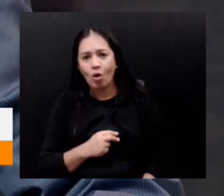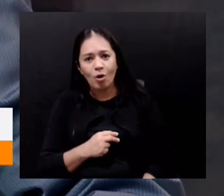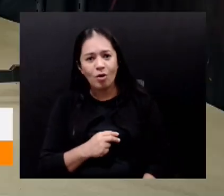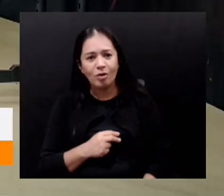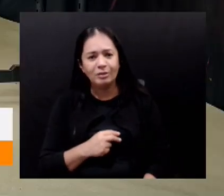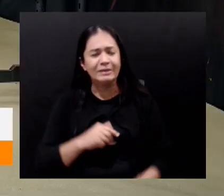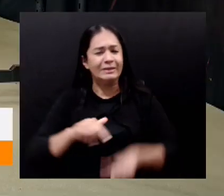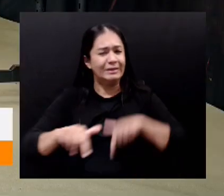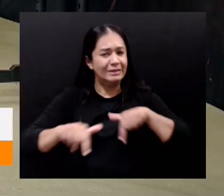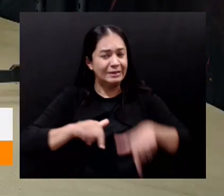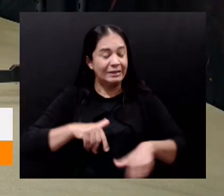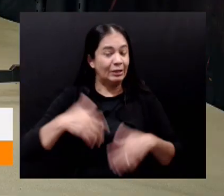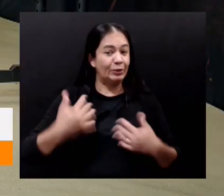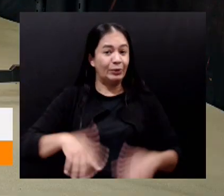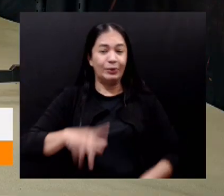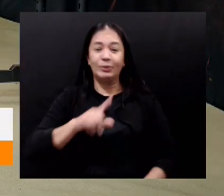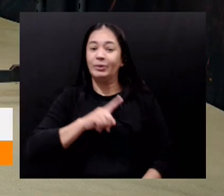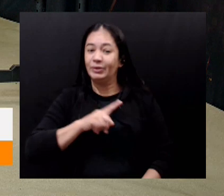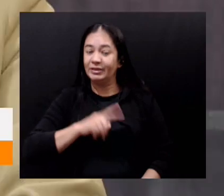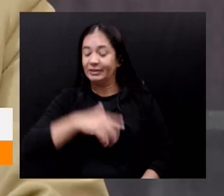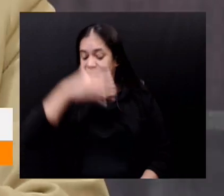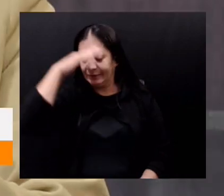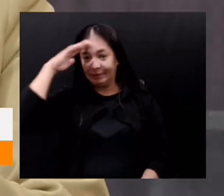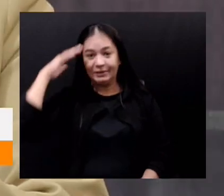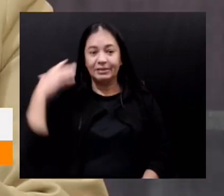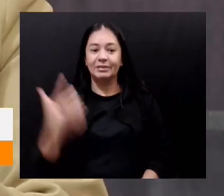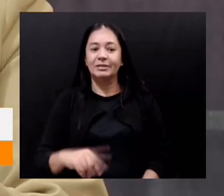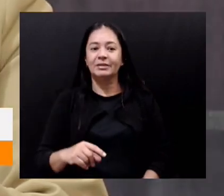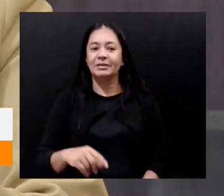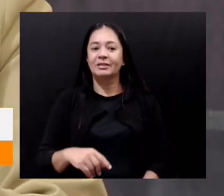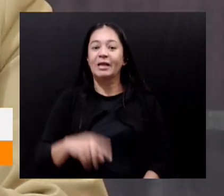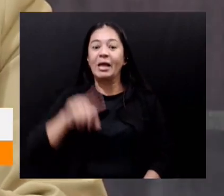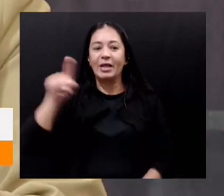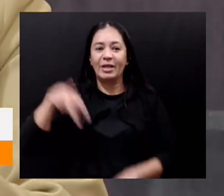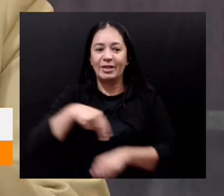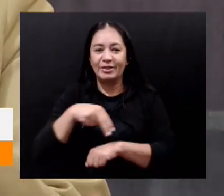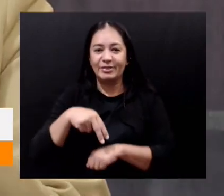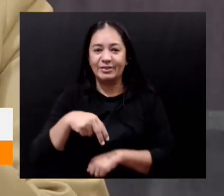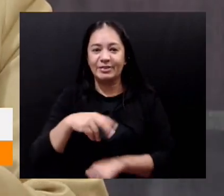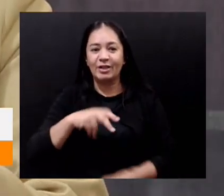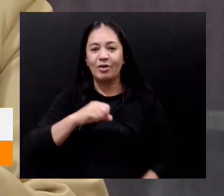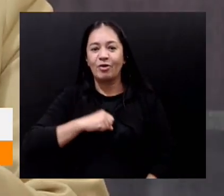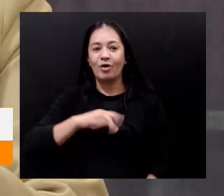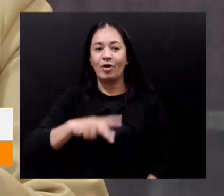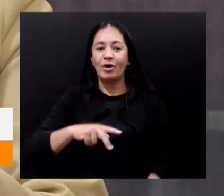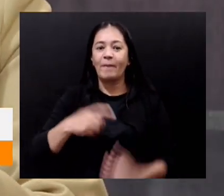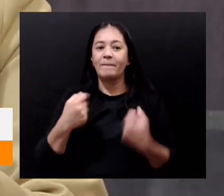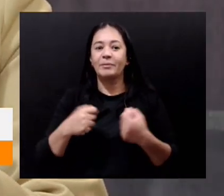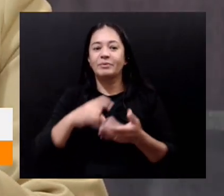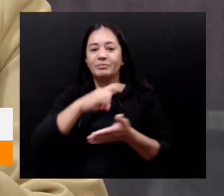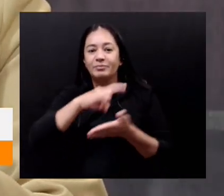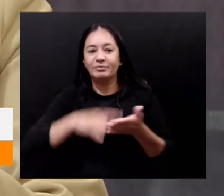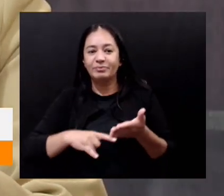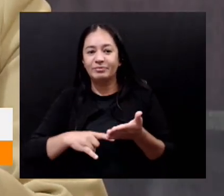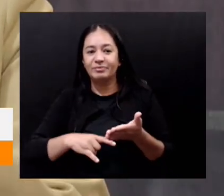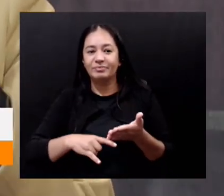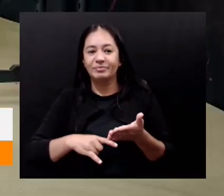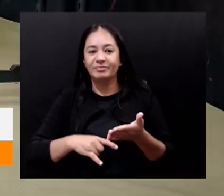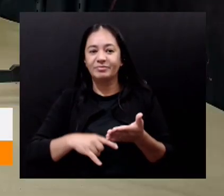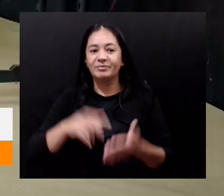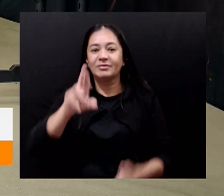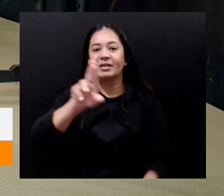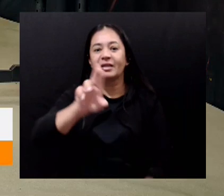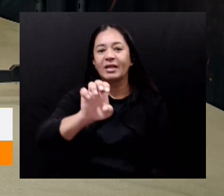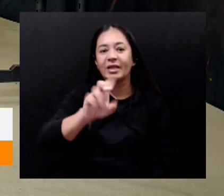né, E para a doutora? portuguesa, ela é necessária a certidão inter teor reprográfica. Reprográfica, Que inclusive. é